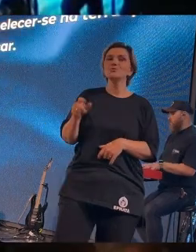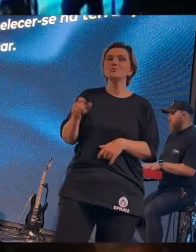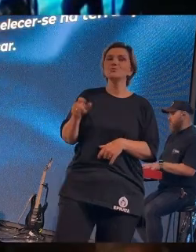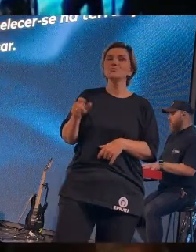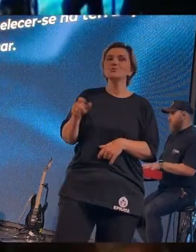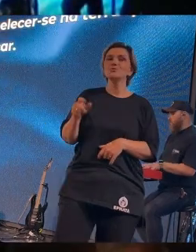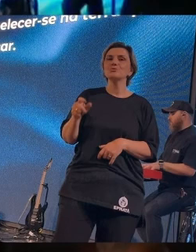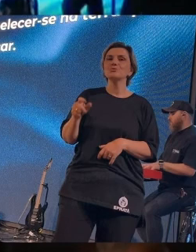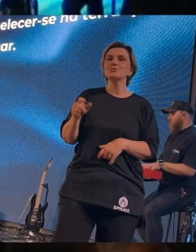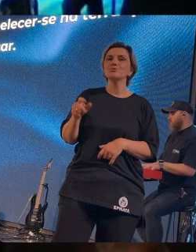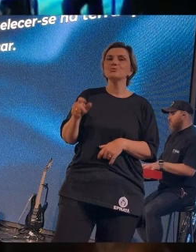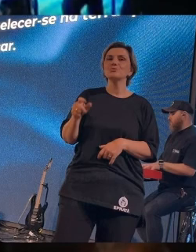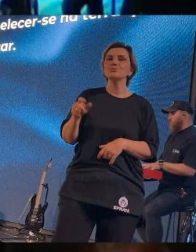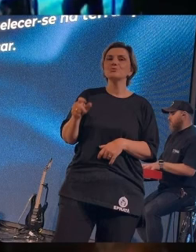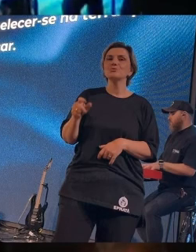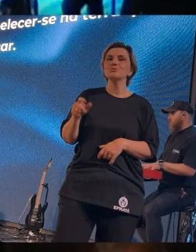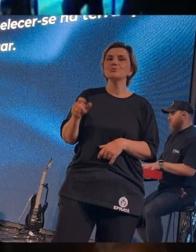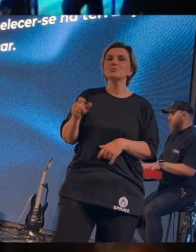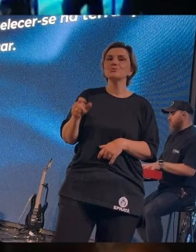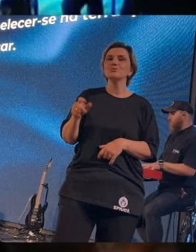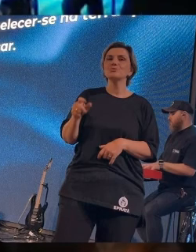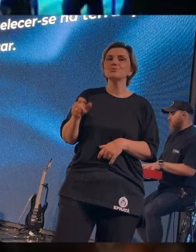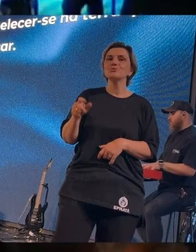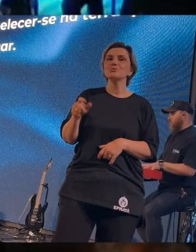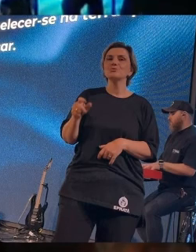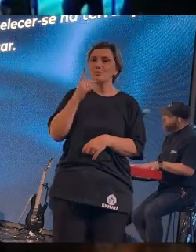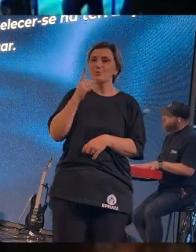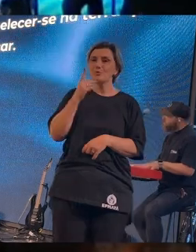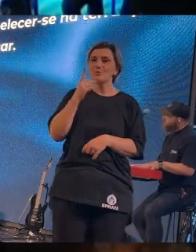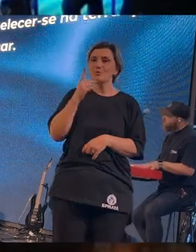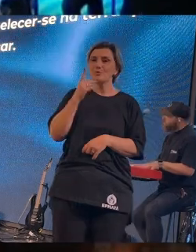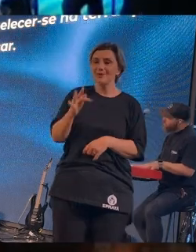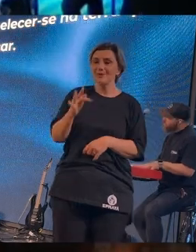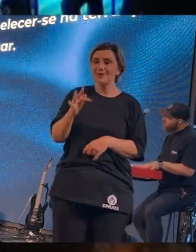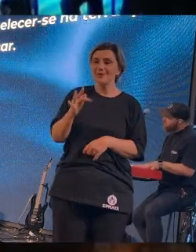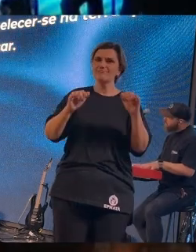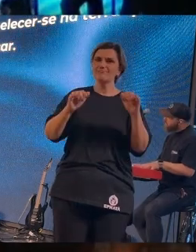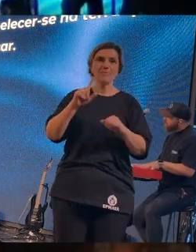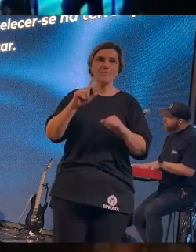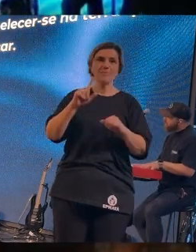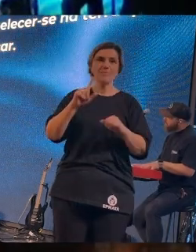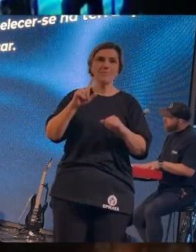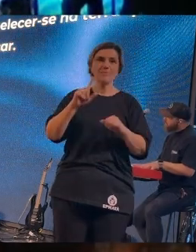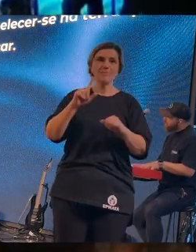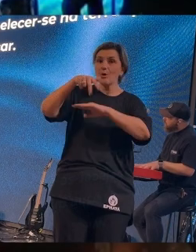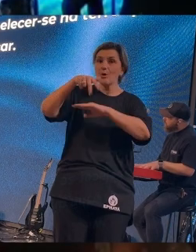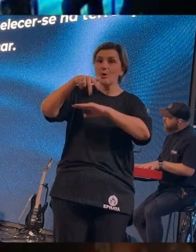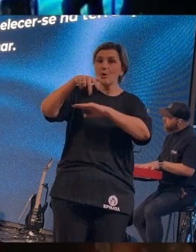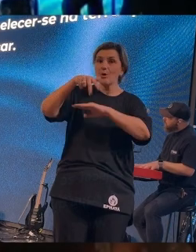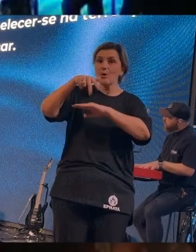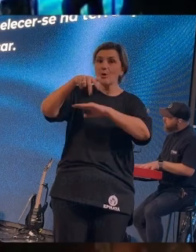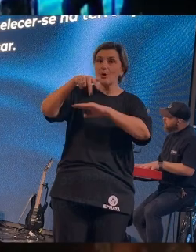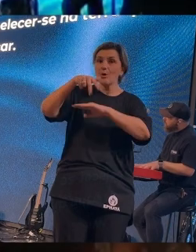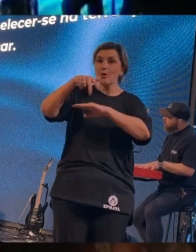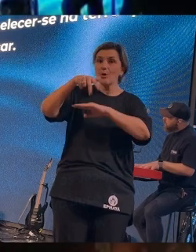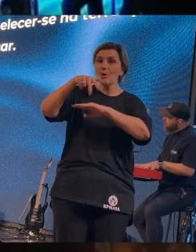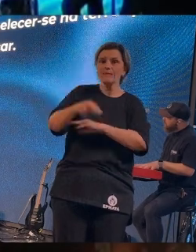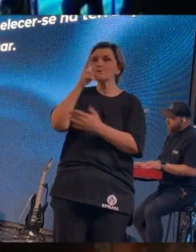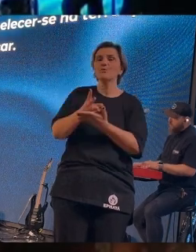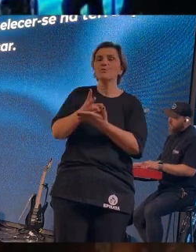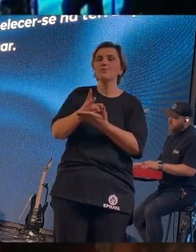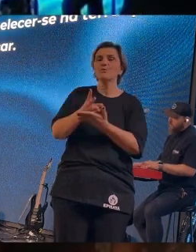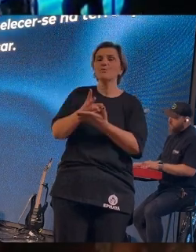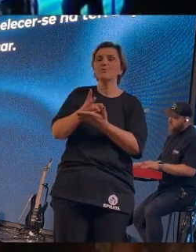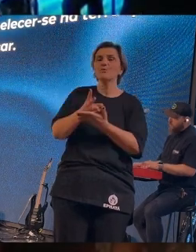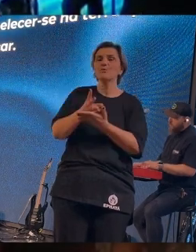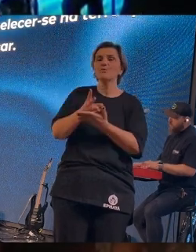adversidades, conflitos dos mais variados. E é dentro desse ambiente, presta atenção, porque essa palavra vai mudar a tua história. É